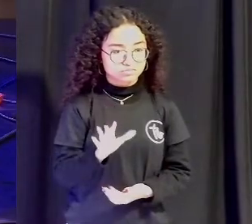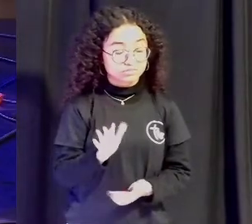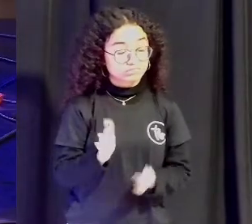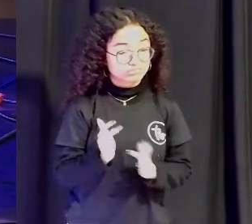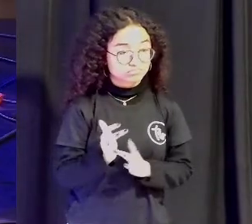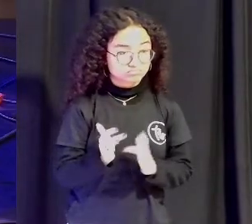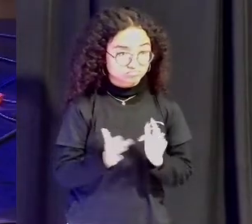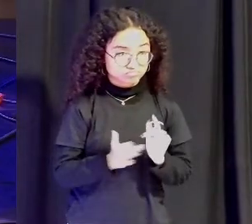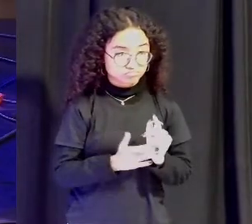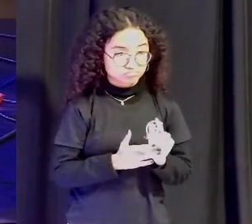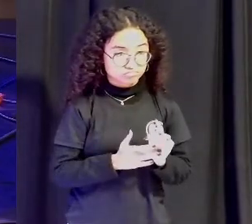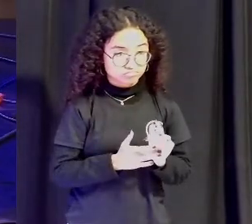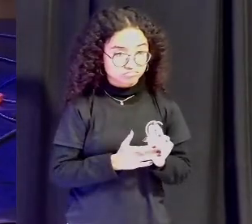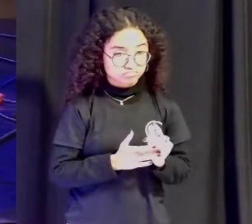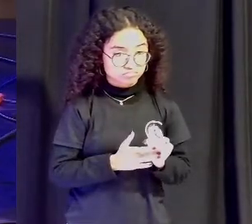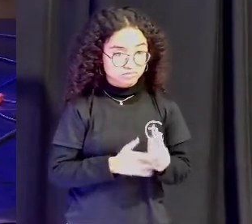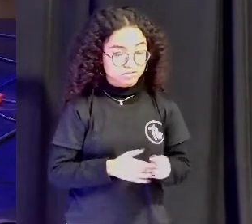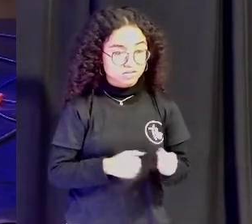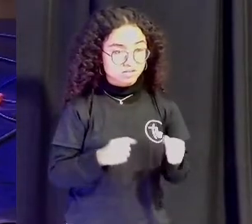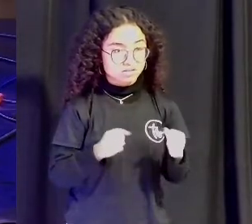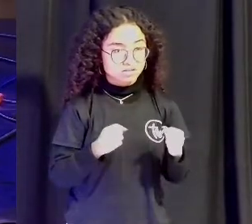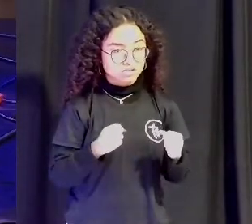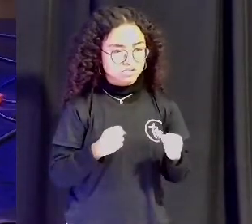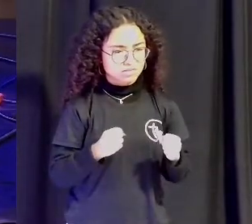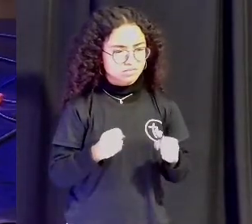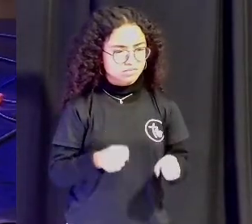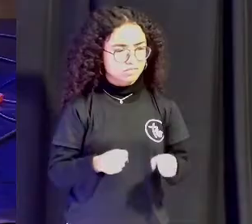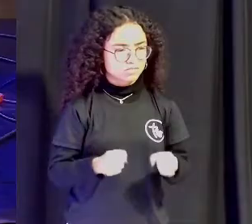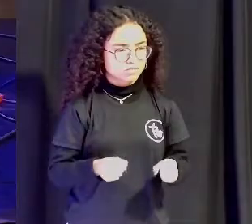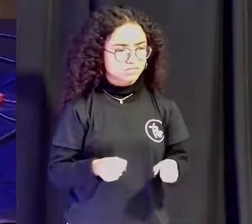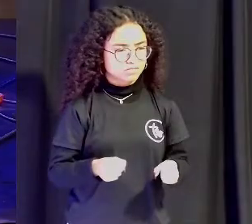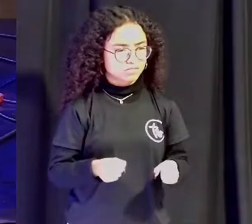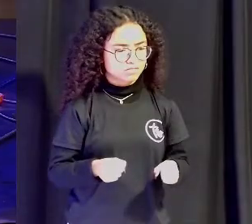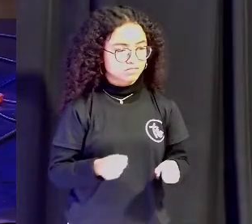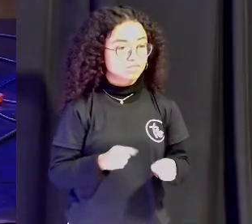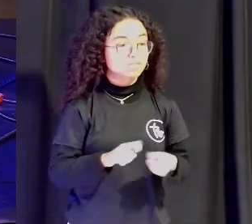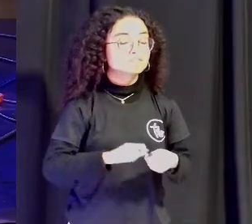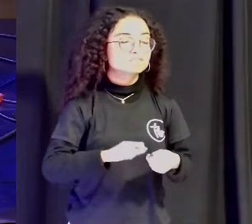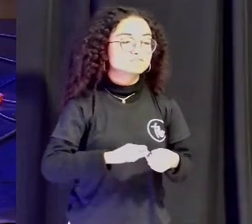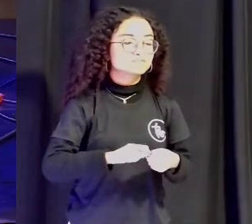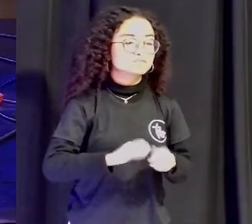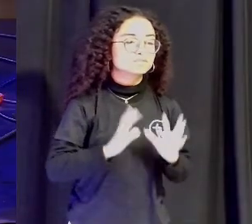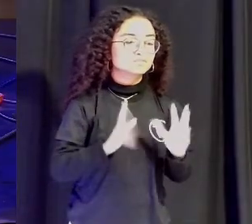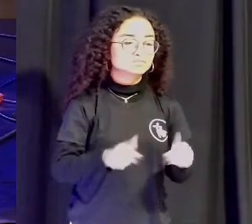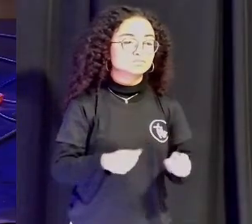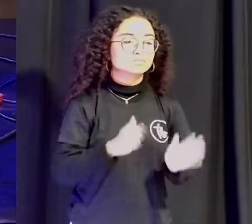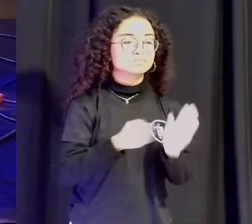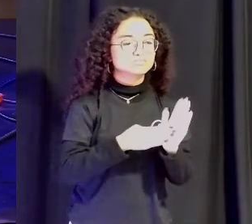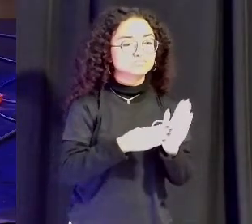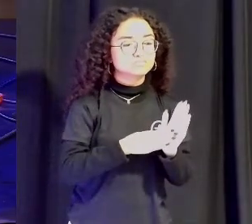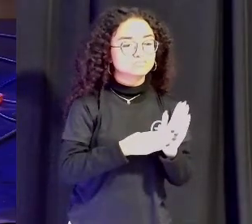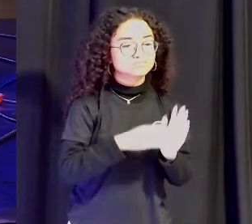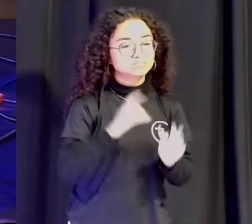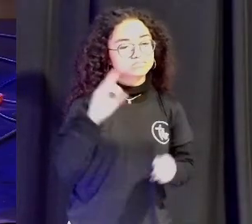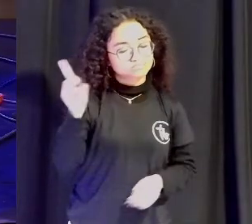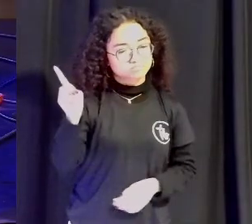Somente Jesus pode cumprir todo o propósito do Pai.